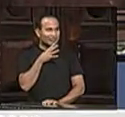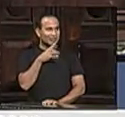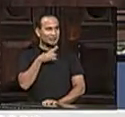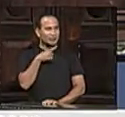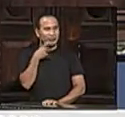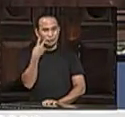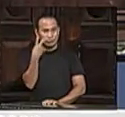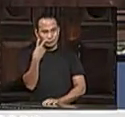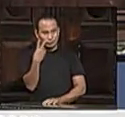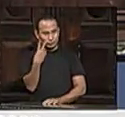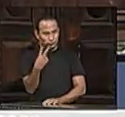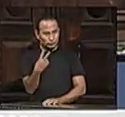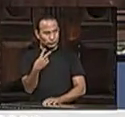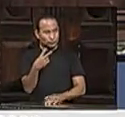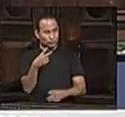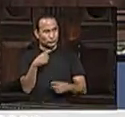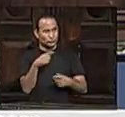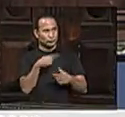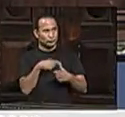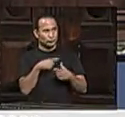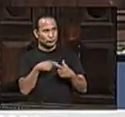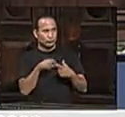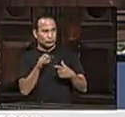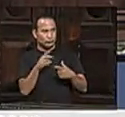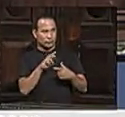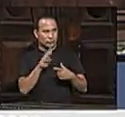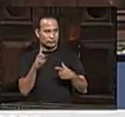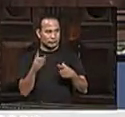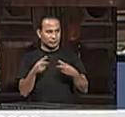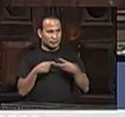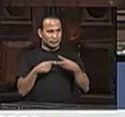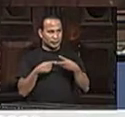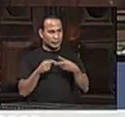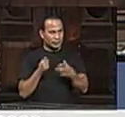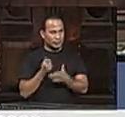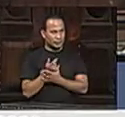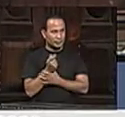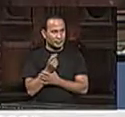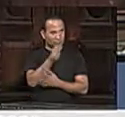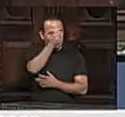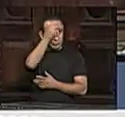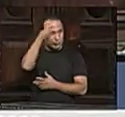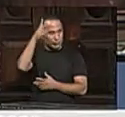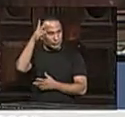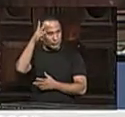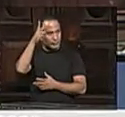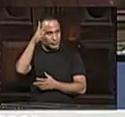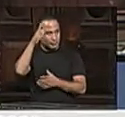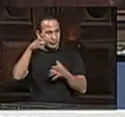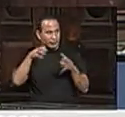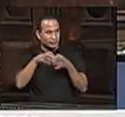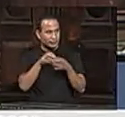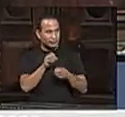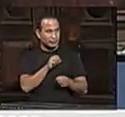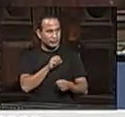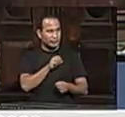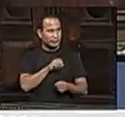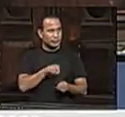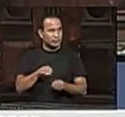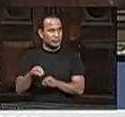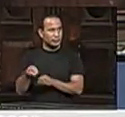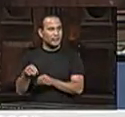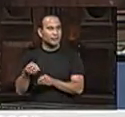as 2 etapas e não as 3 da despesa pública, ou seja, empenho e liquidação, se aplicou